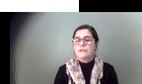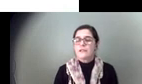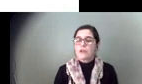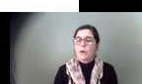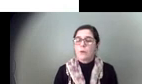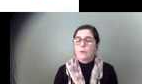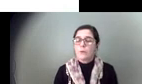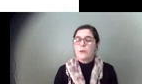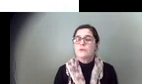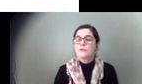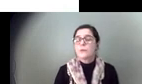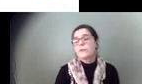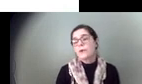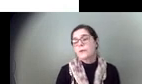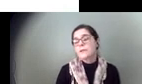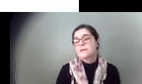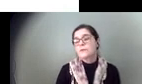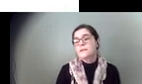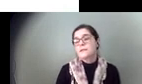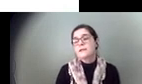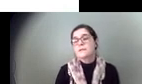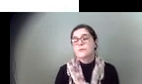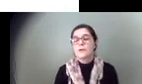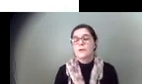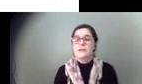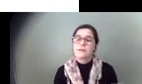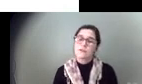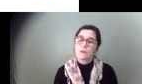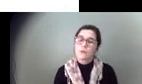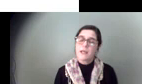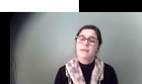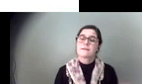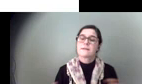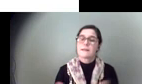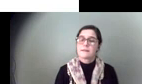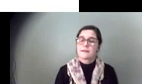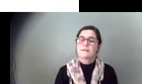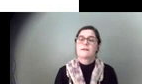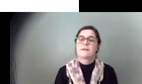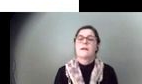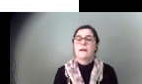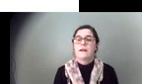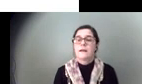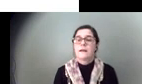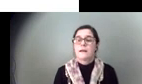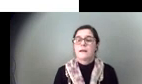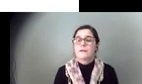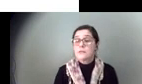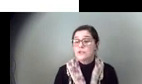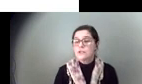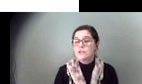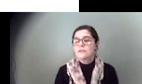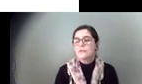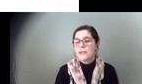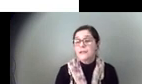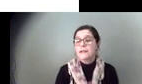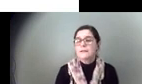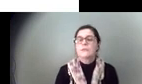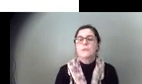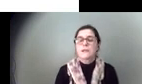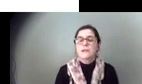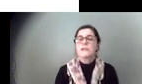evolutiva, né? De uma forma, as coisas, elas não podem estar desconexas, elas têm que estar subsidiando,